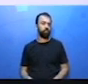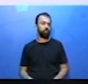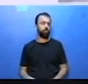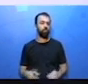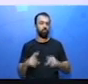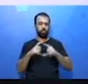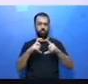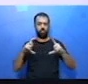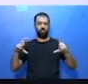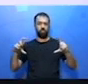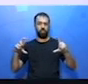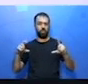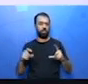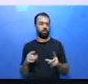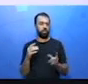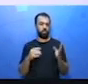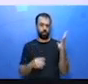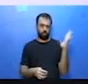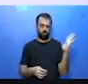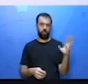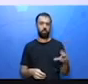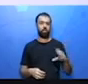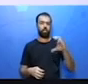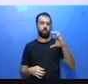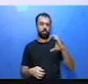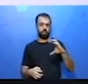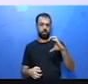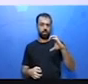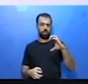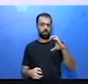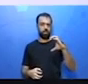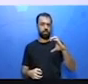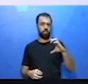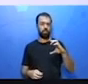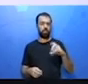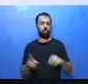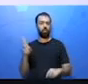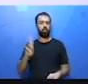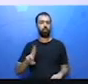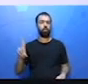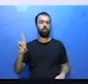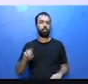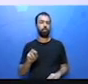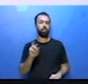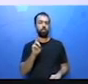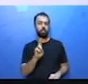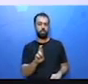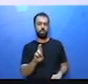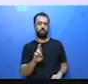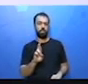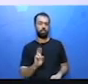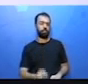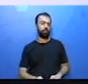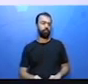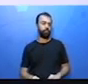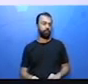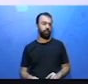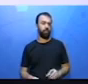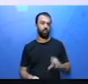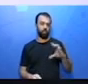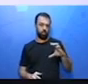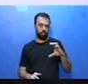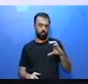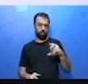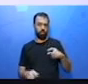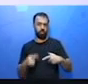Agora a formulinha para calcular o tamanho da circunferência sabendo o raio. É uma formulinha simples. O C de